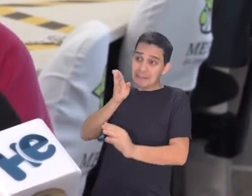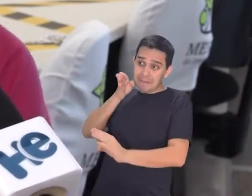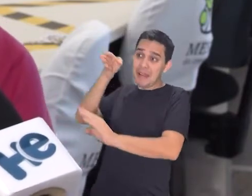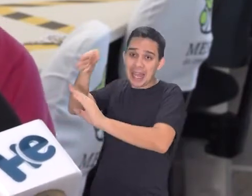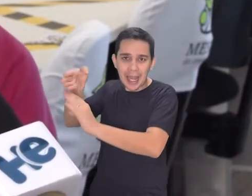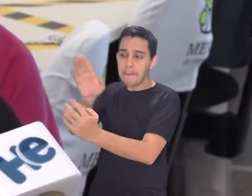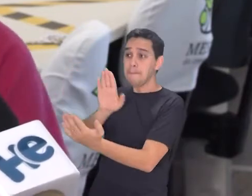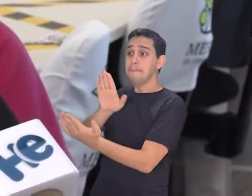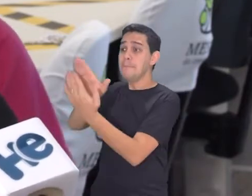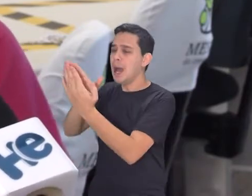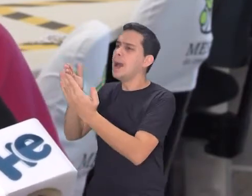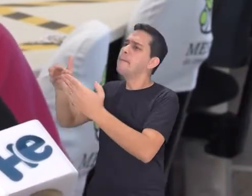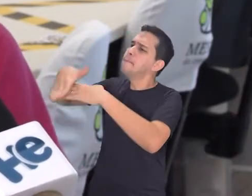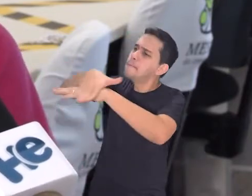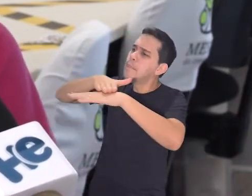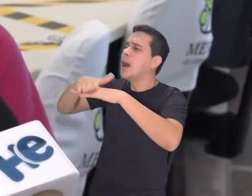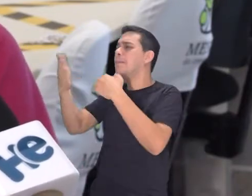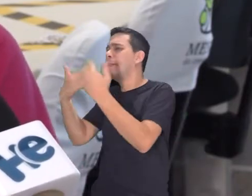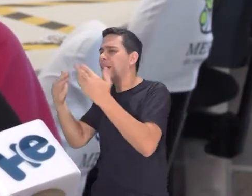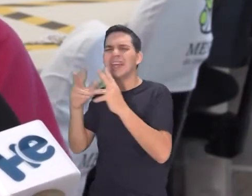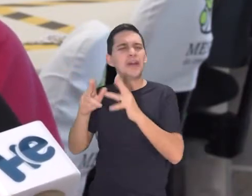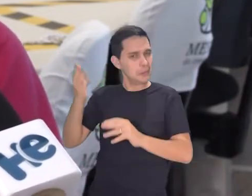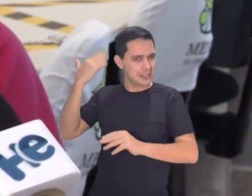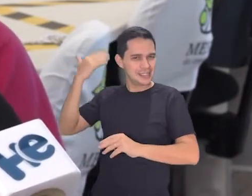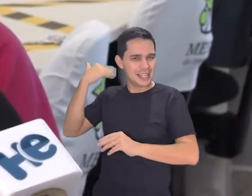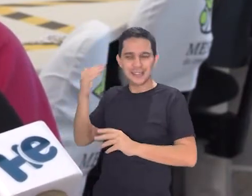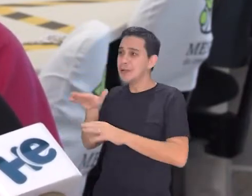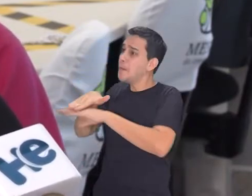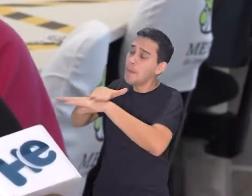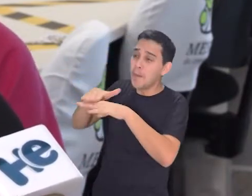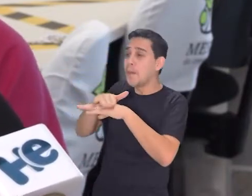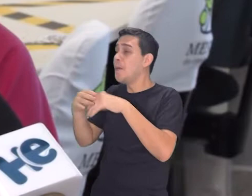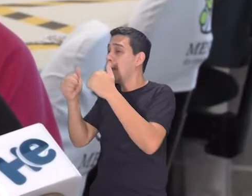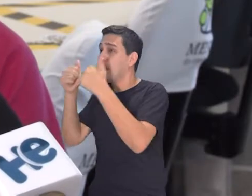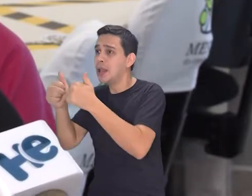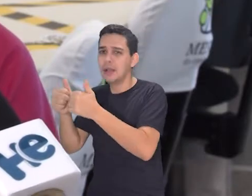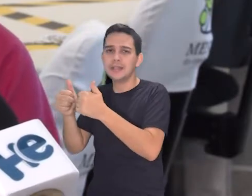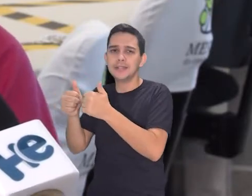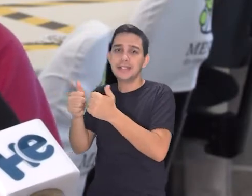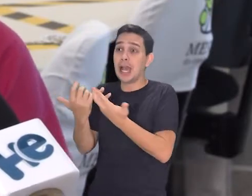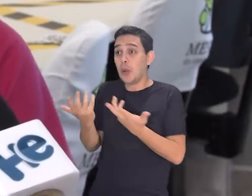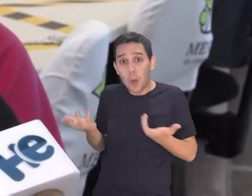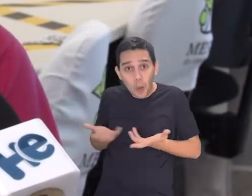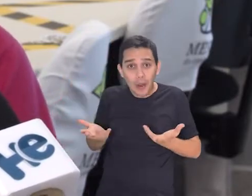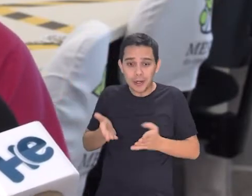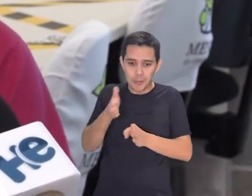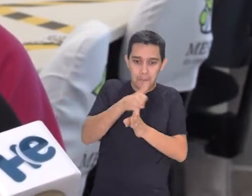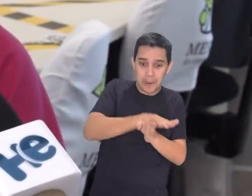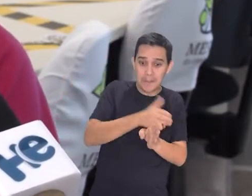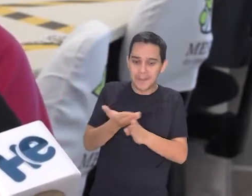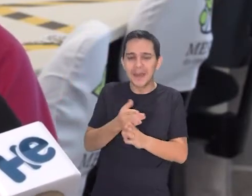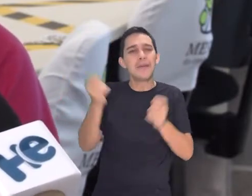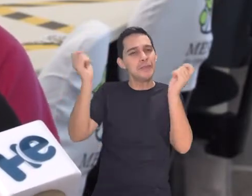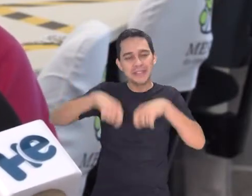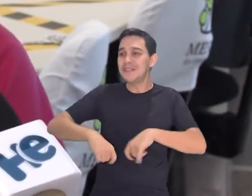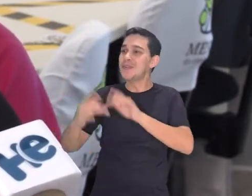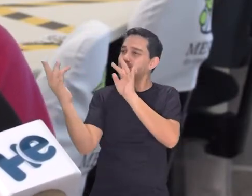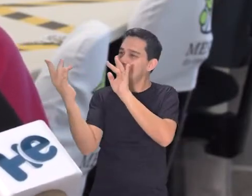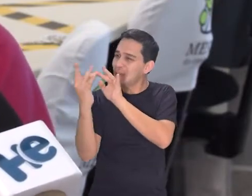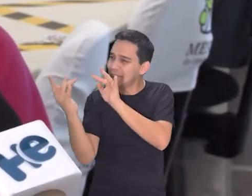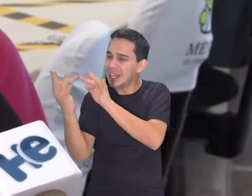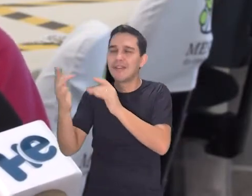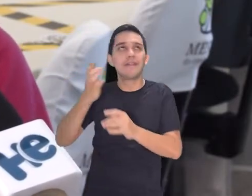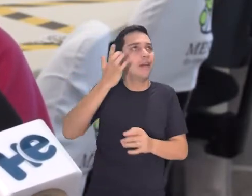pessoa, conversando, igual era no presencial, né? Eu acho que com o formato híbrido vai ter de novo esse contato que